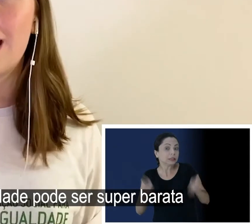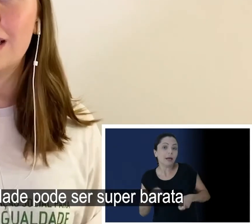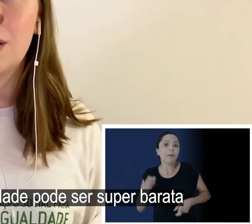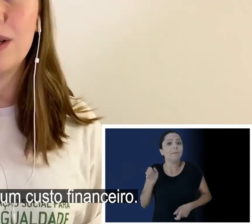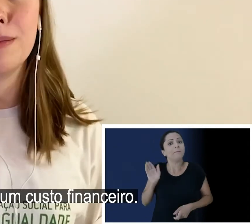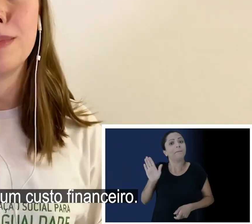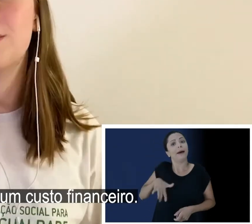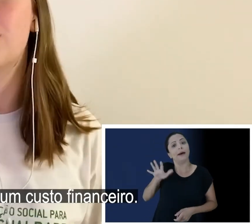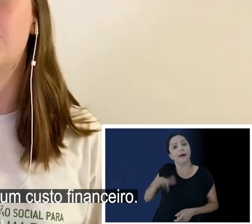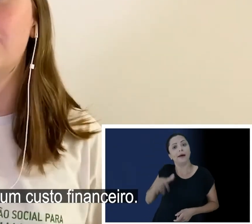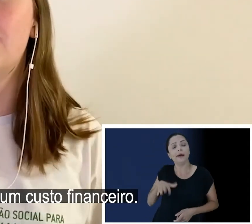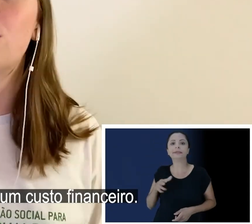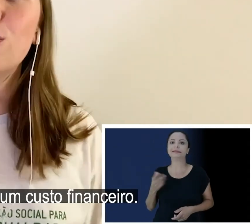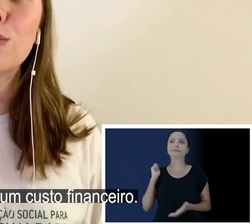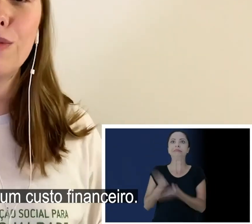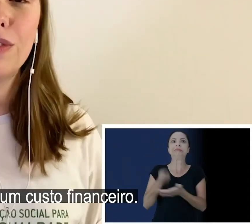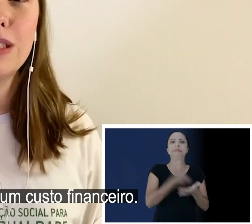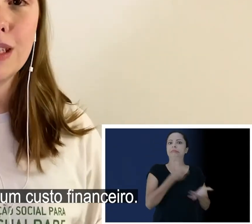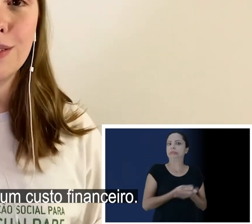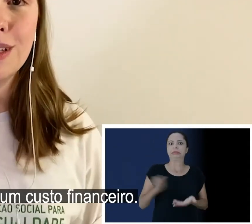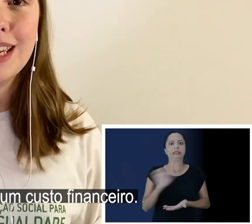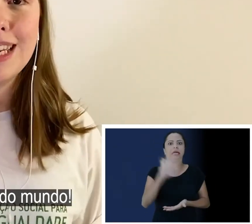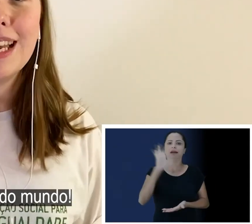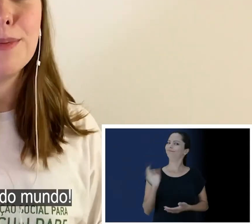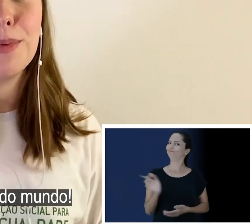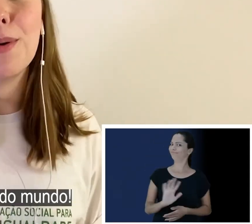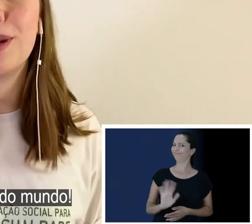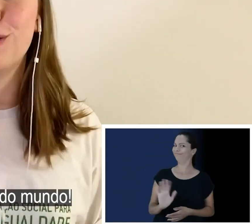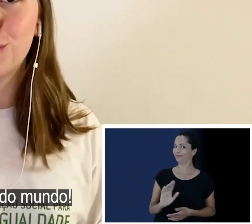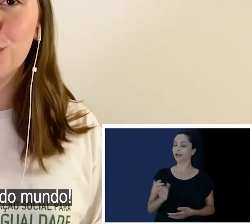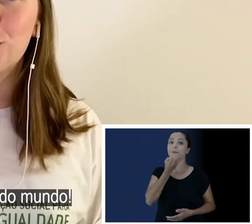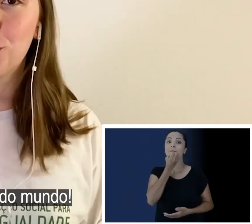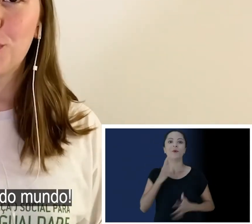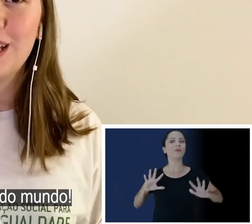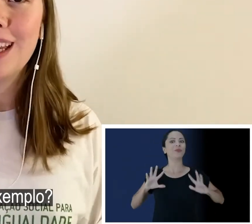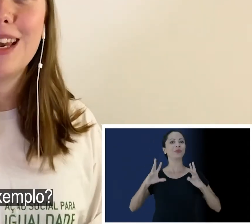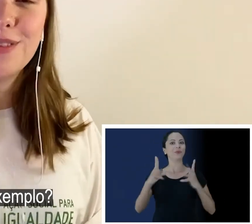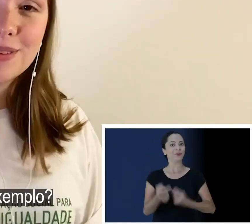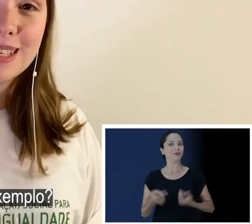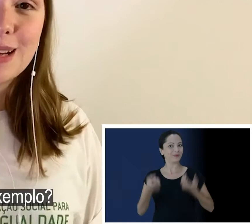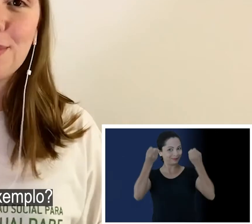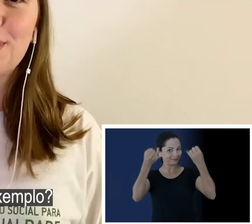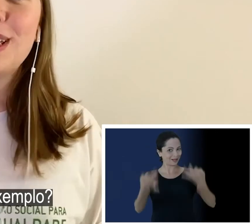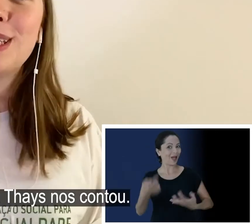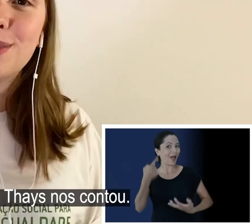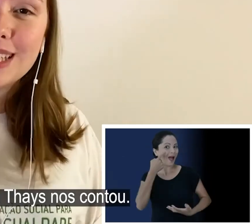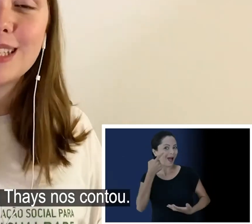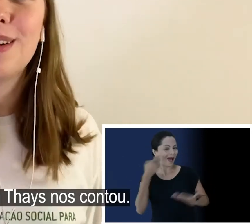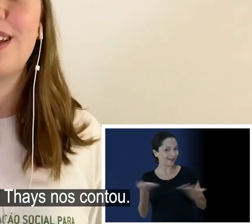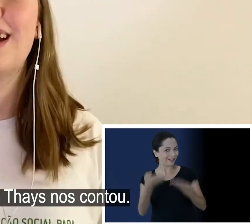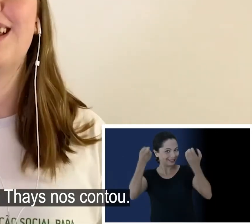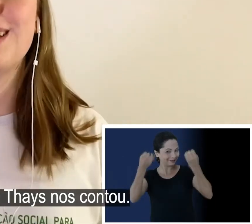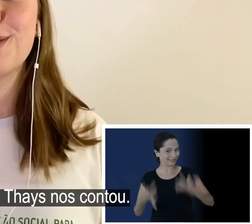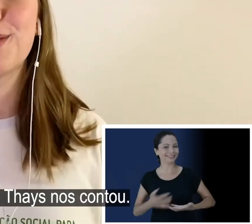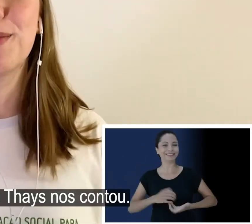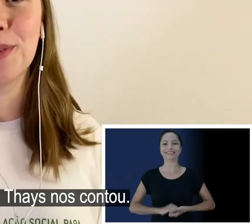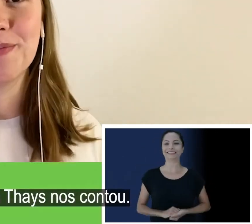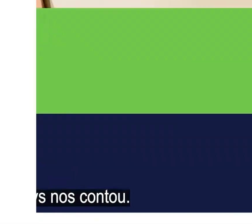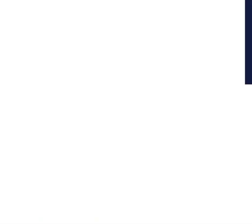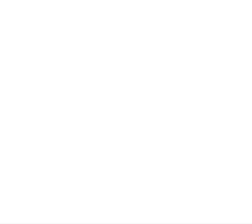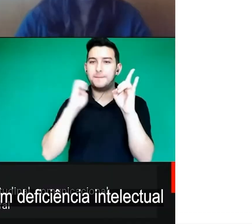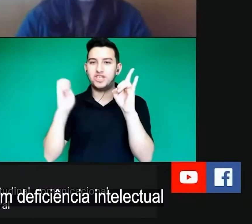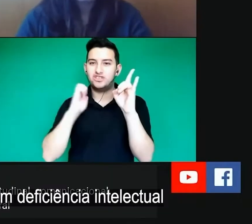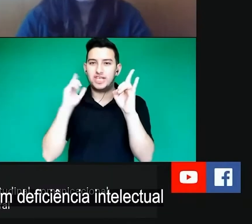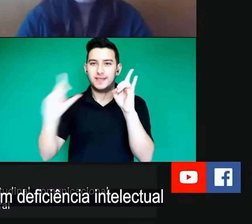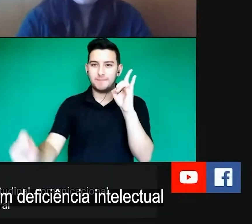super barata ou até mesmo não ter nenhum custo financeiro. E ela é boa para todo mundo. Quer ver um exemplo? Escuta essa história que a Thaís nos contou.